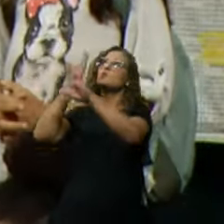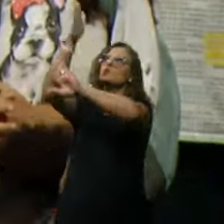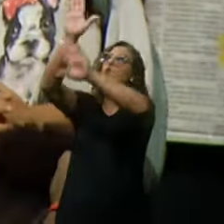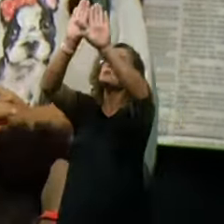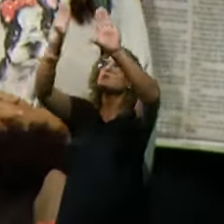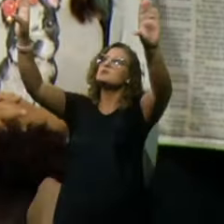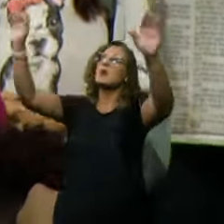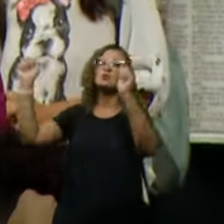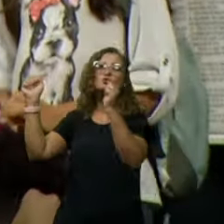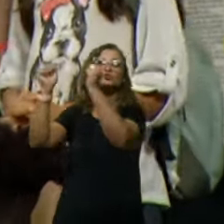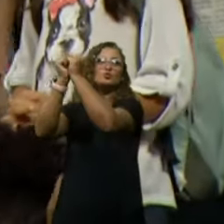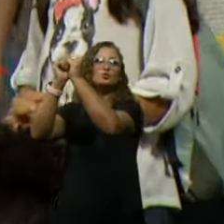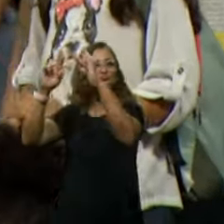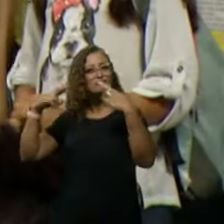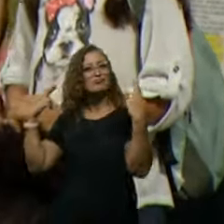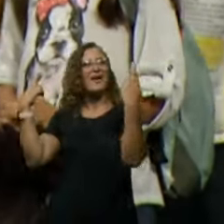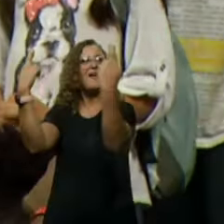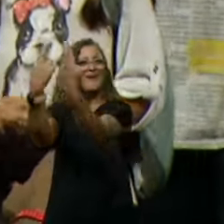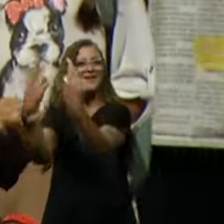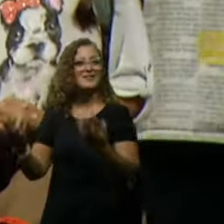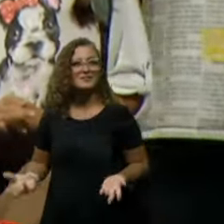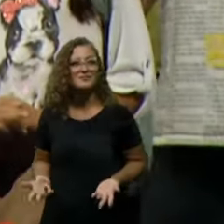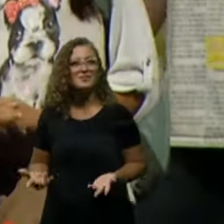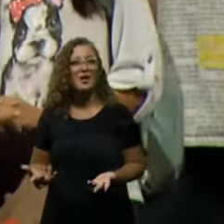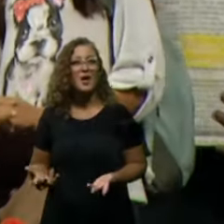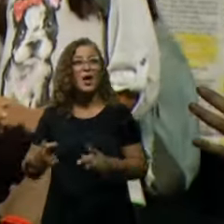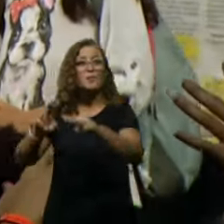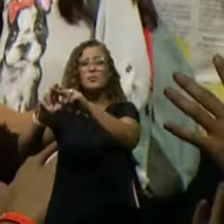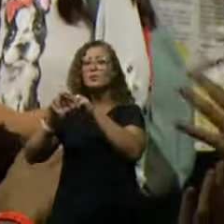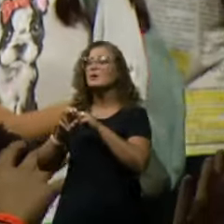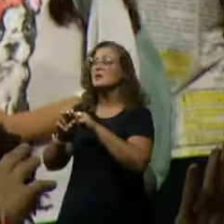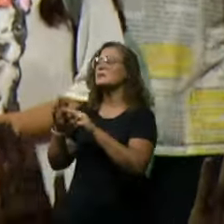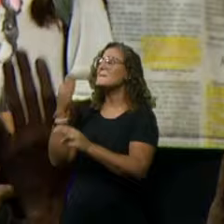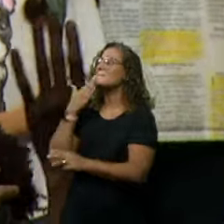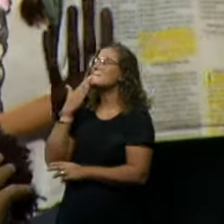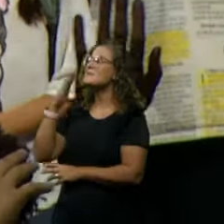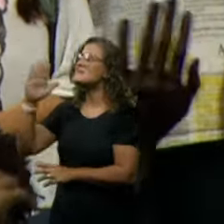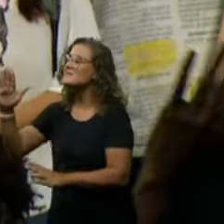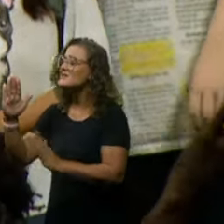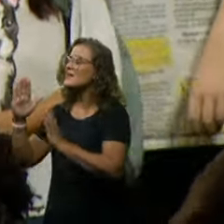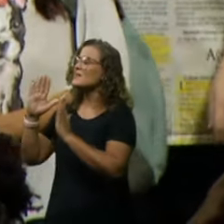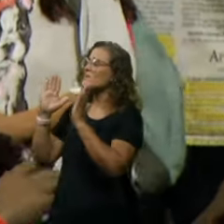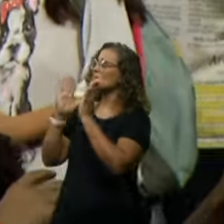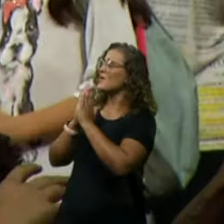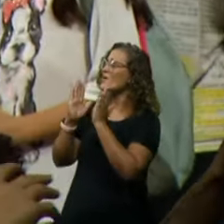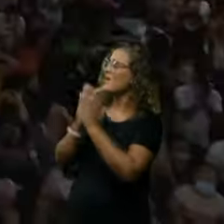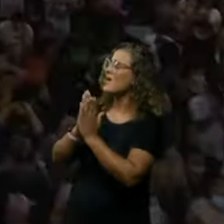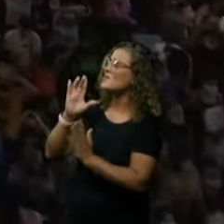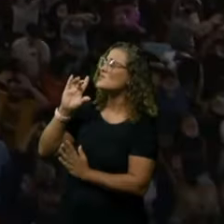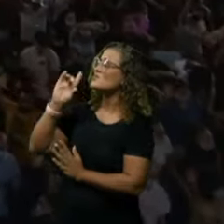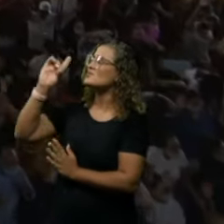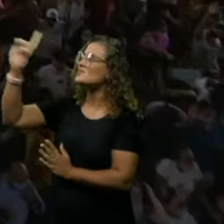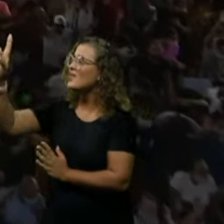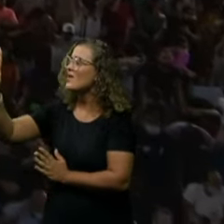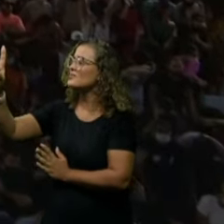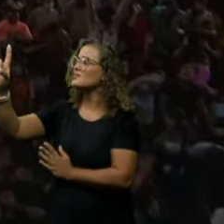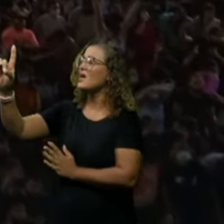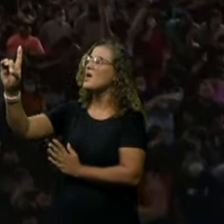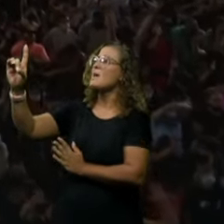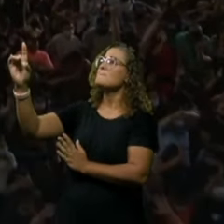meu Deus mostrar concepção de Atena eu gosto Constâncio nesta noite a